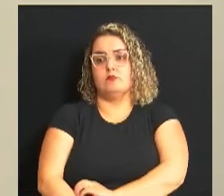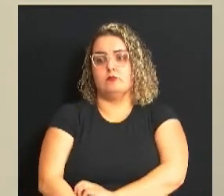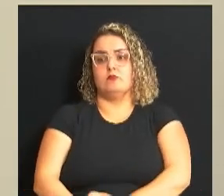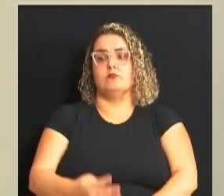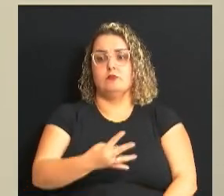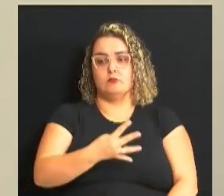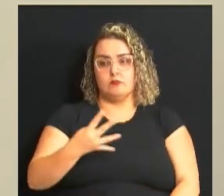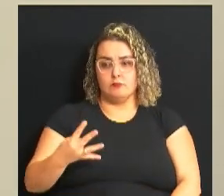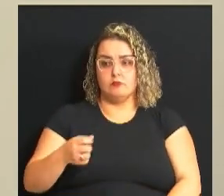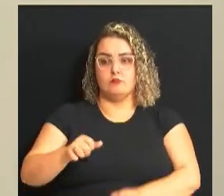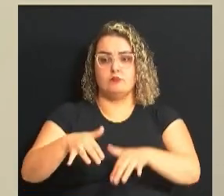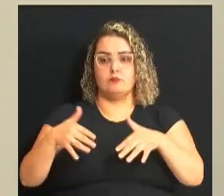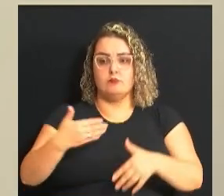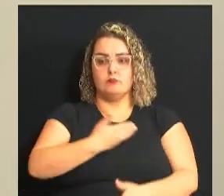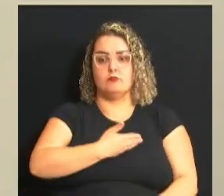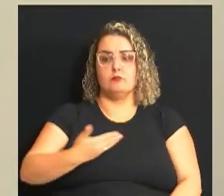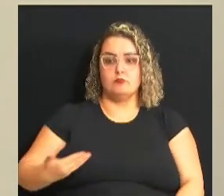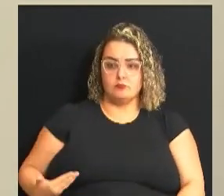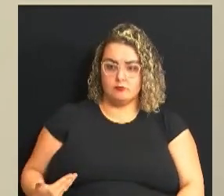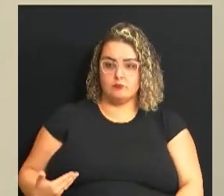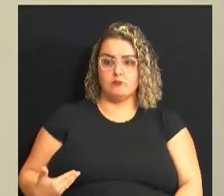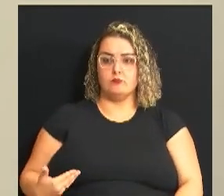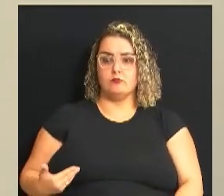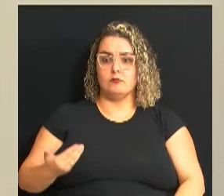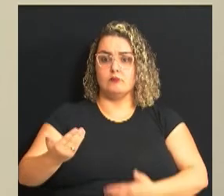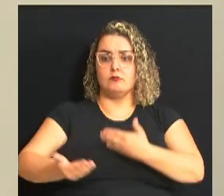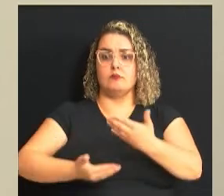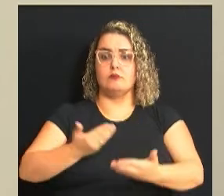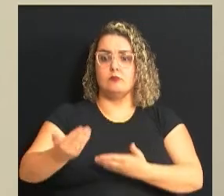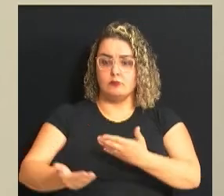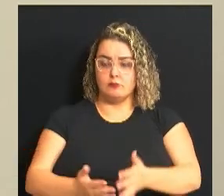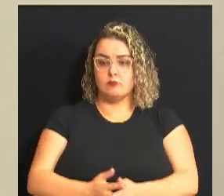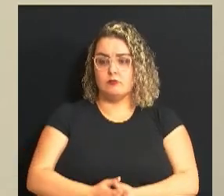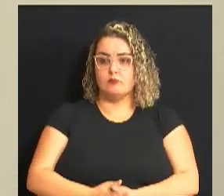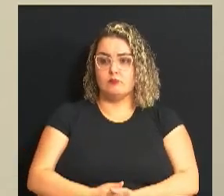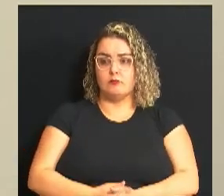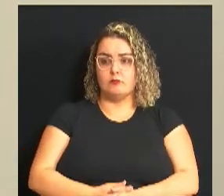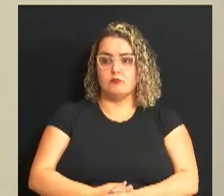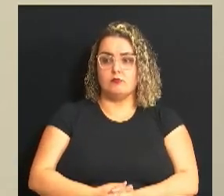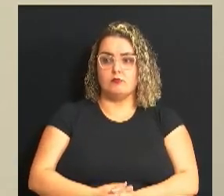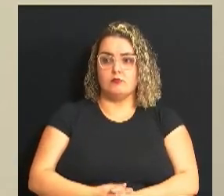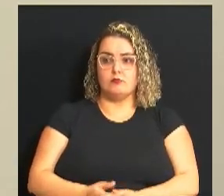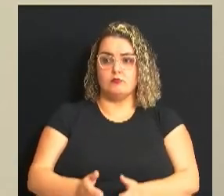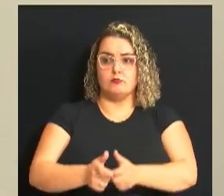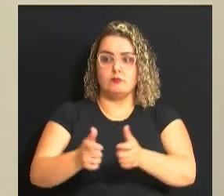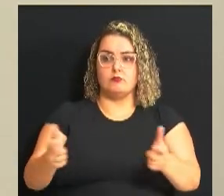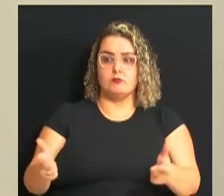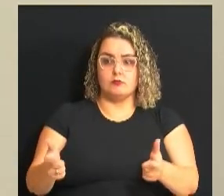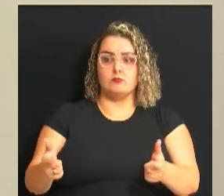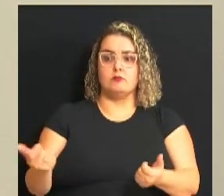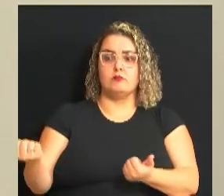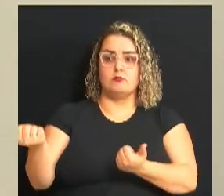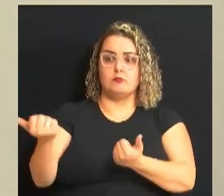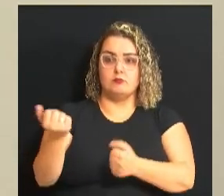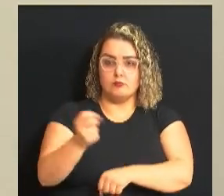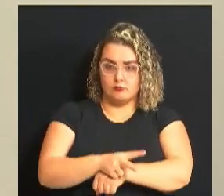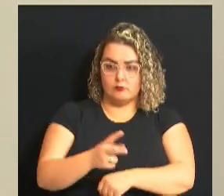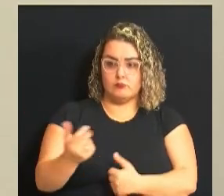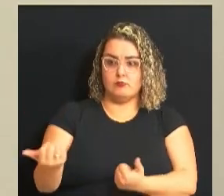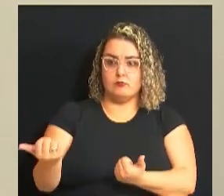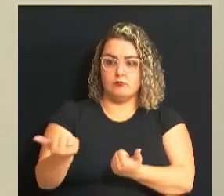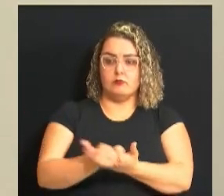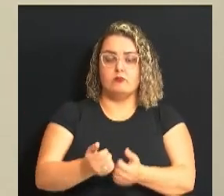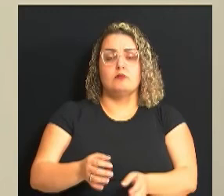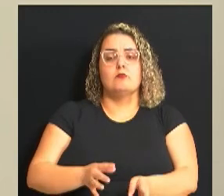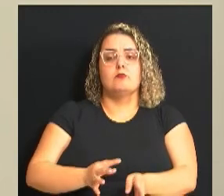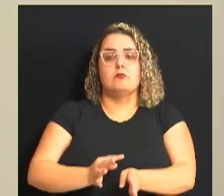44ª audiência pública, que trata de aumento de vagas para o Conselho Tutelar. Nós vimos